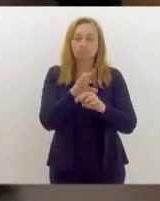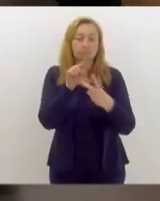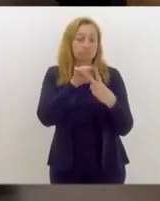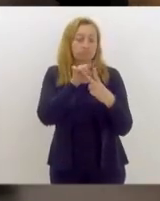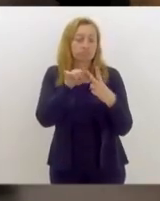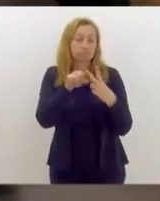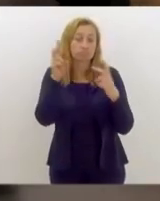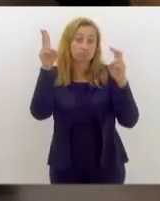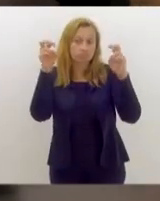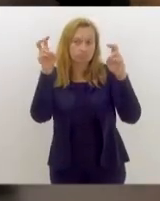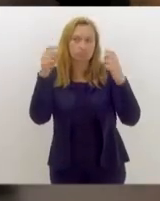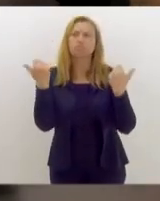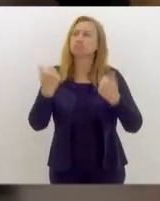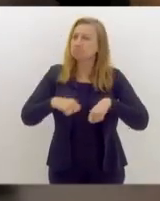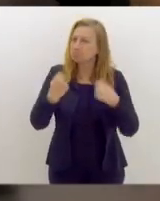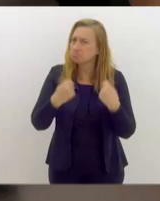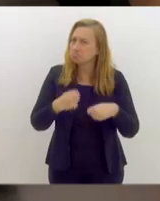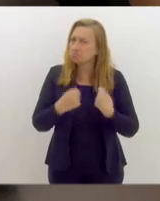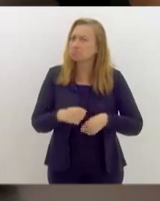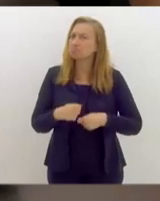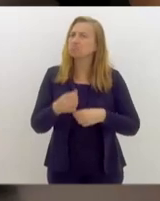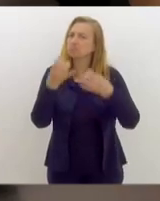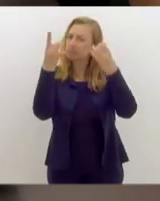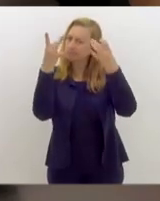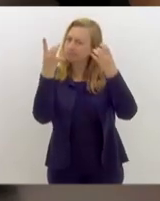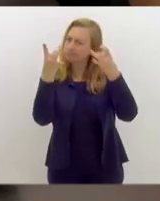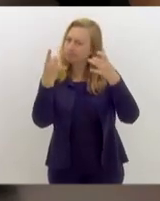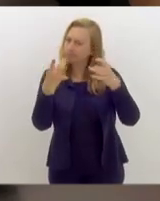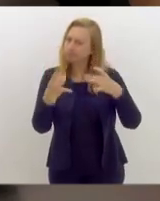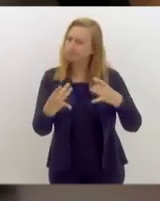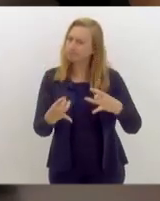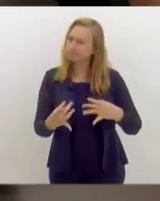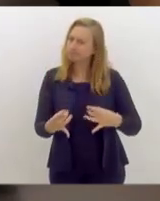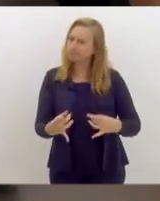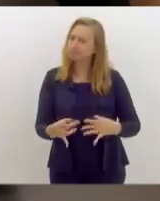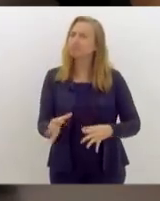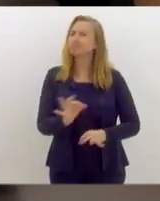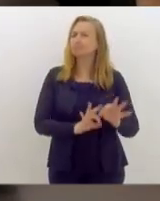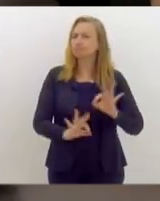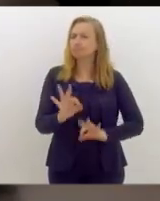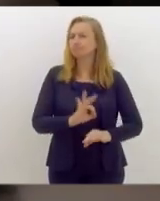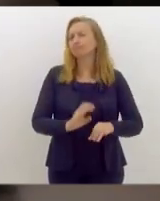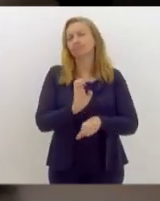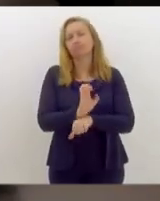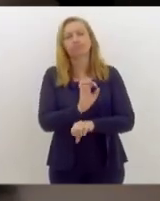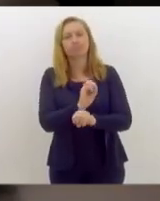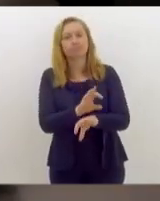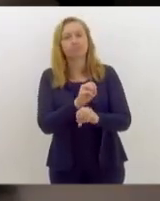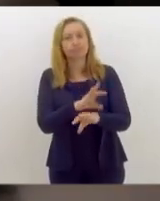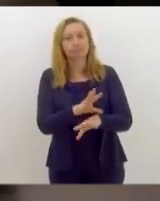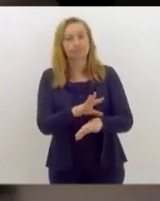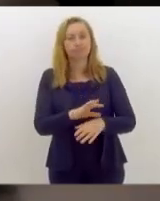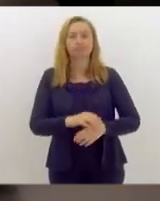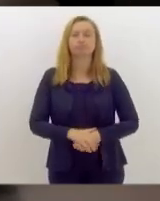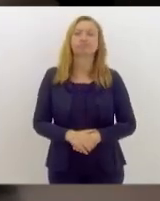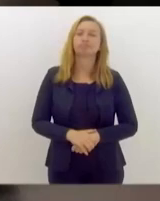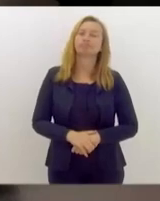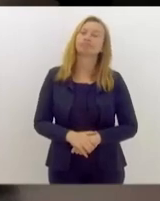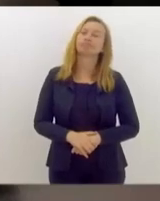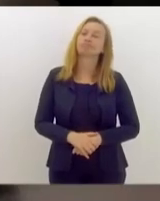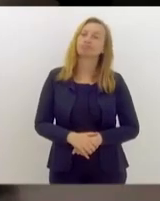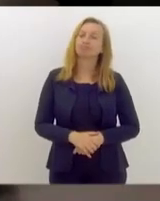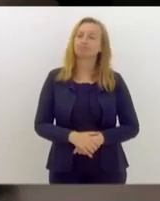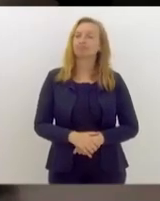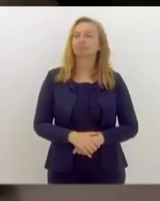questões que precisam ser pautadas no Plano Estadual de Educação, à luz do Plano Estadual de